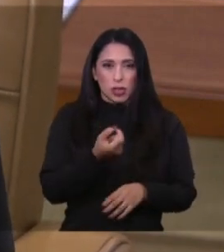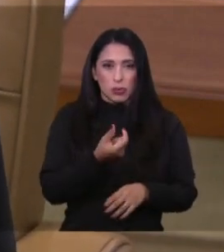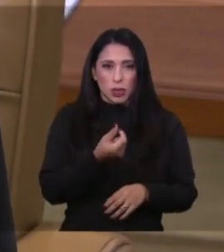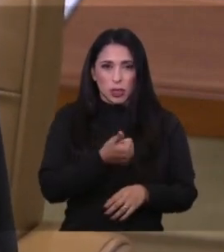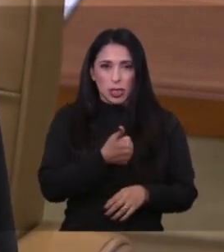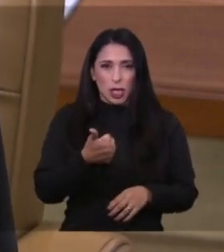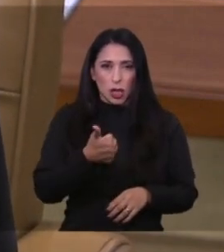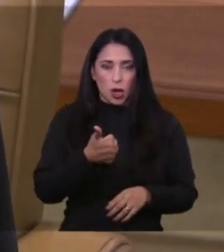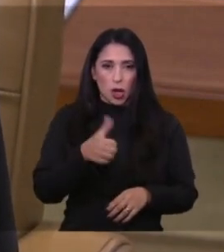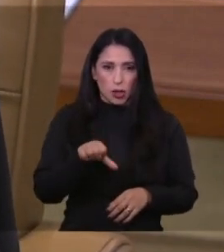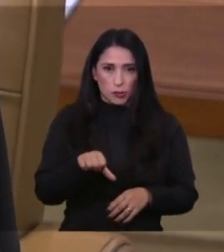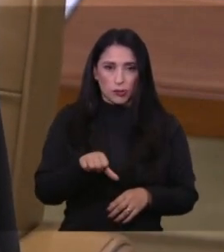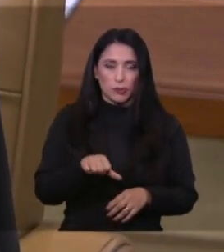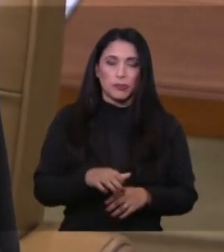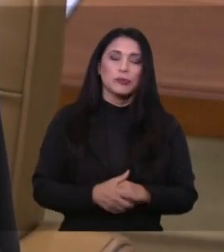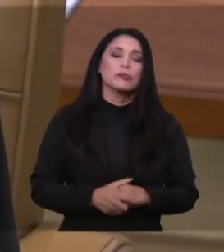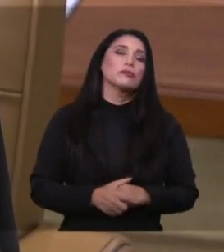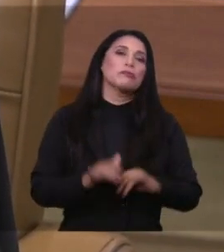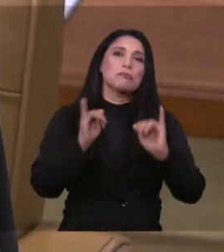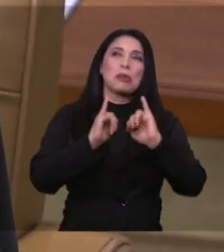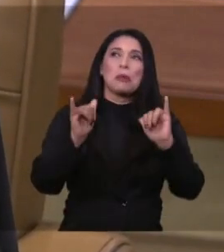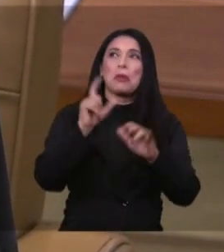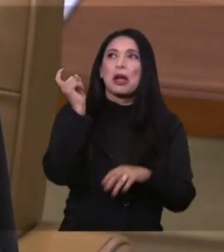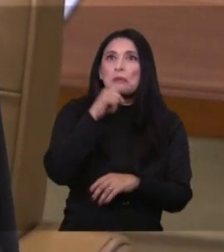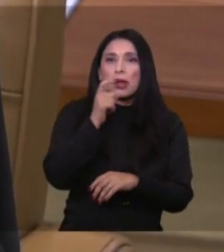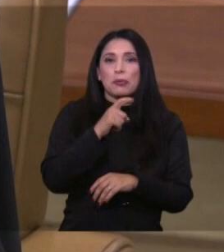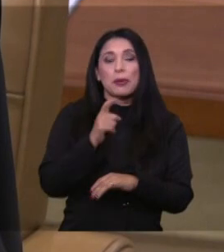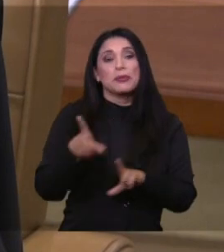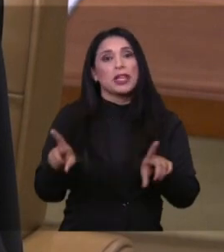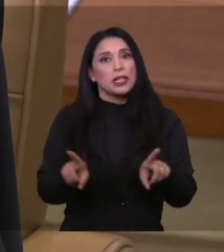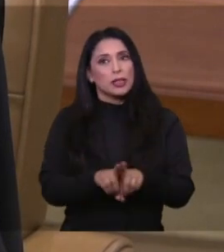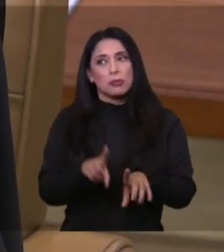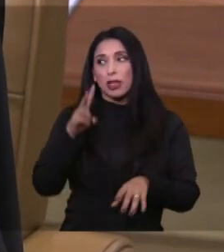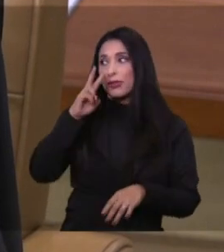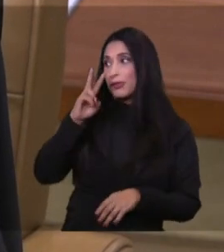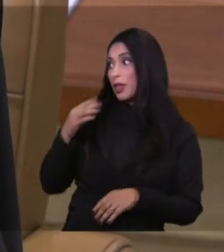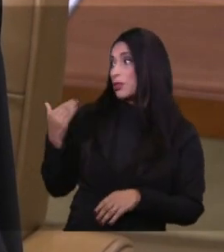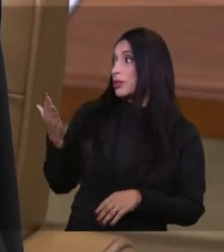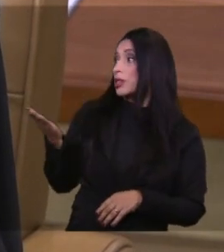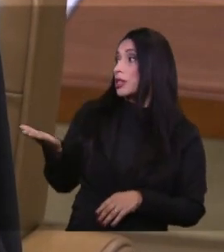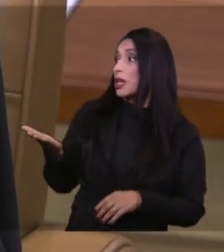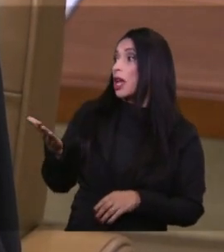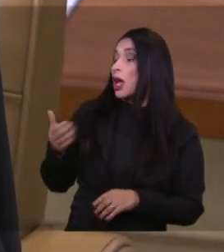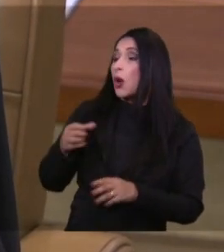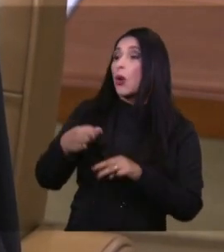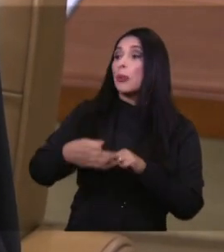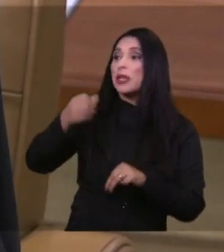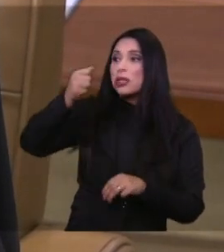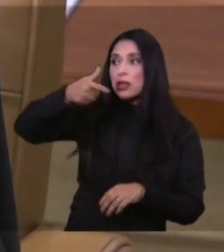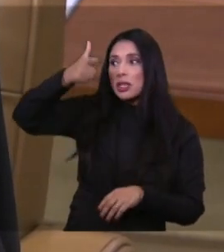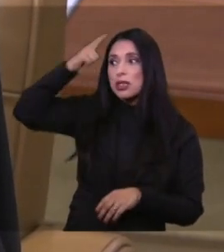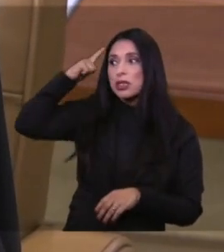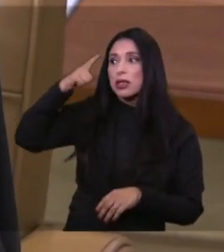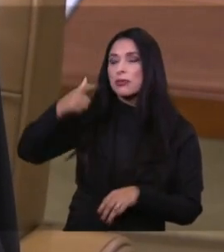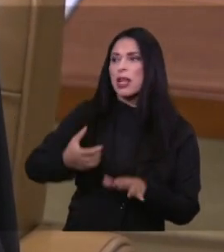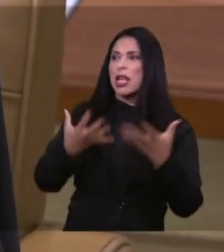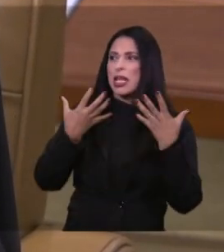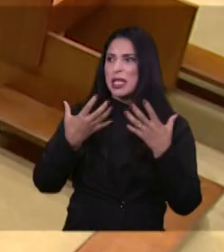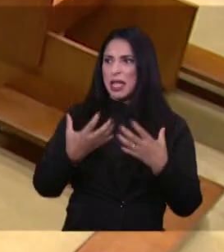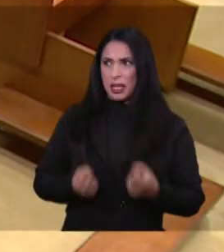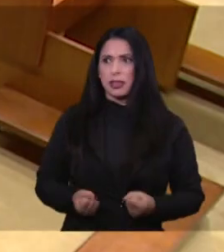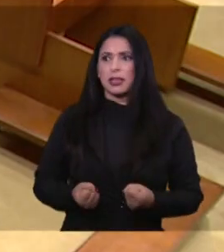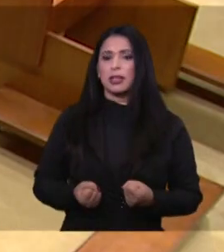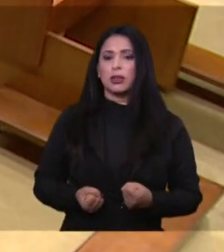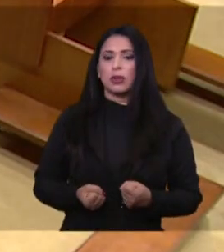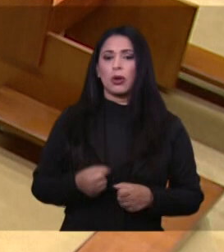o ministro Alexandre de Moraes, que aceitou o encargo de